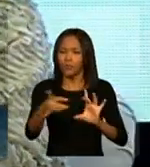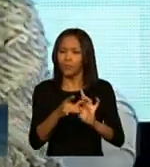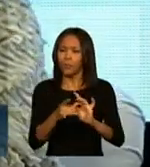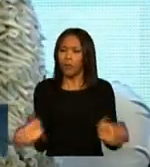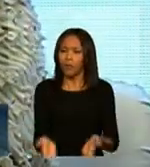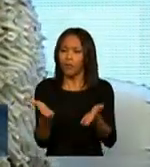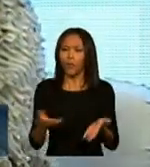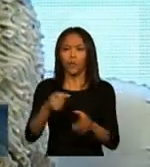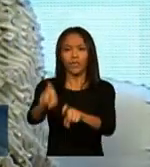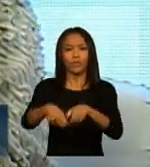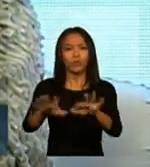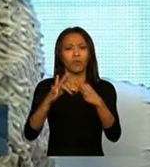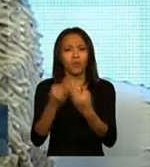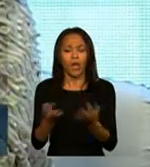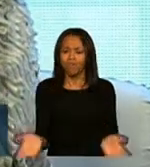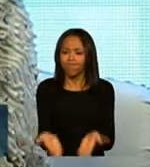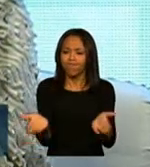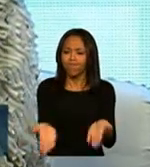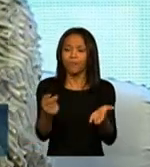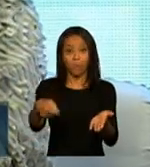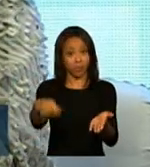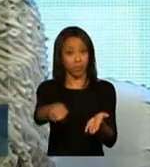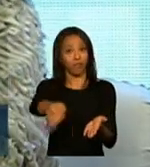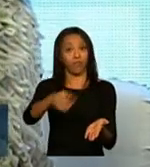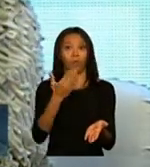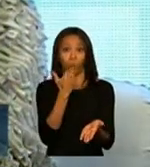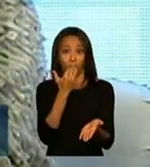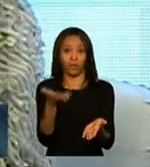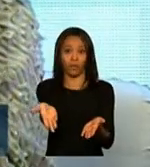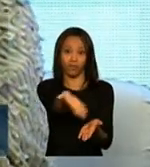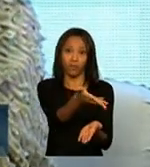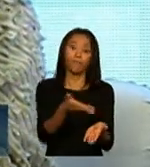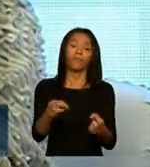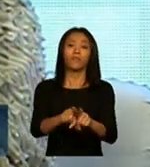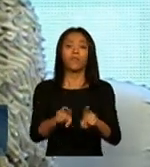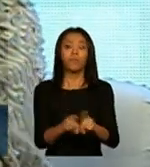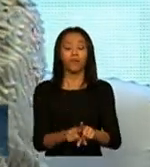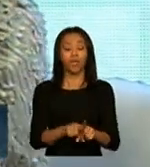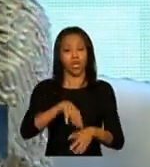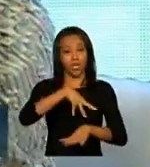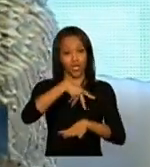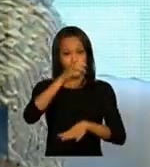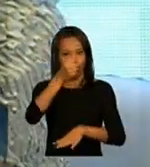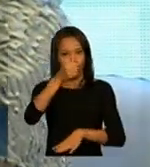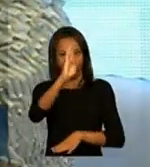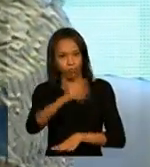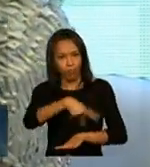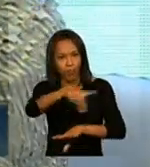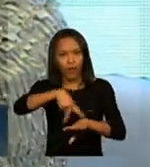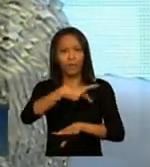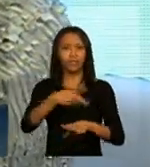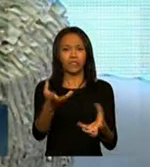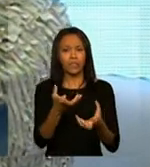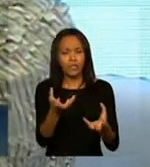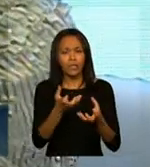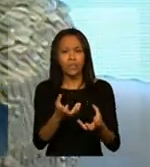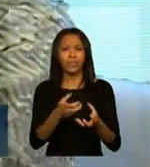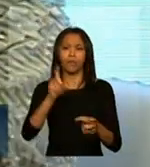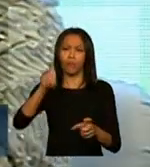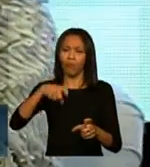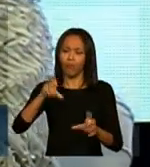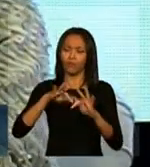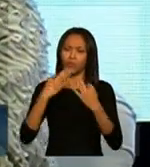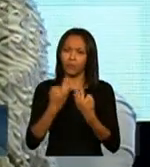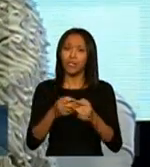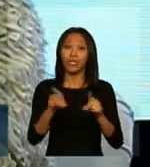pobre com os pobres que precisavam comer, e um Estado que quis construir o Bolsa Família, que quis construir a universalização da energia